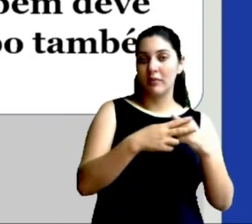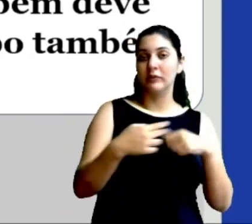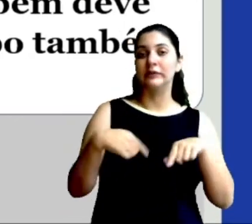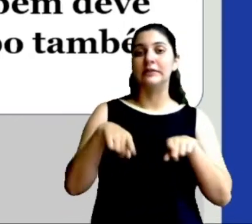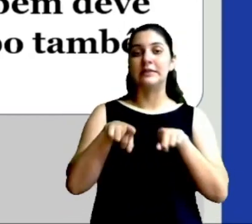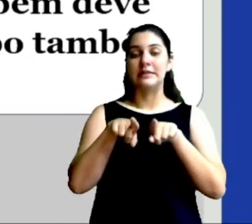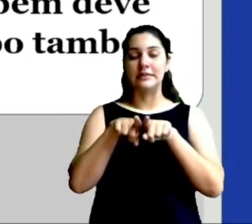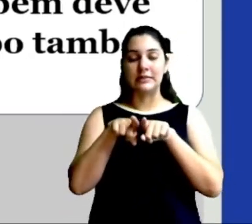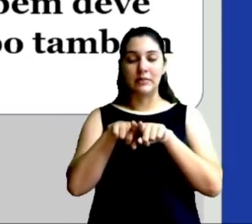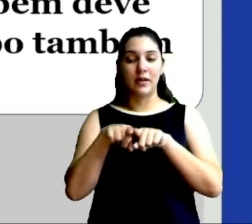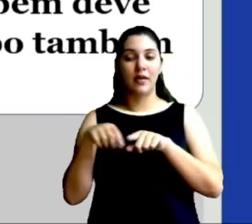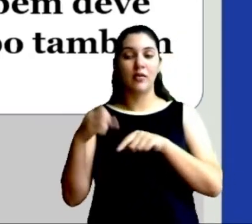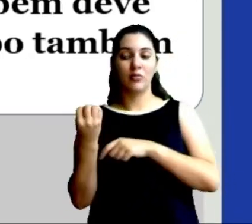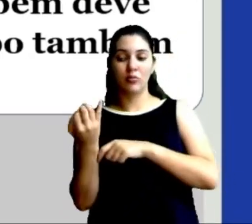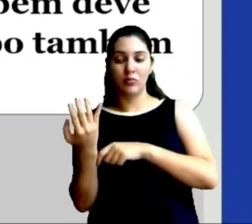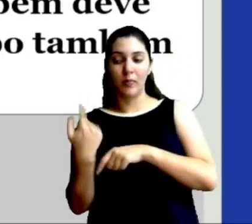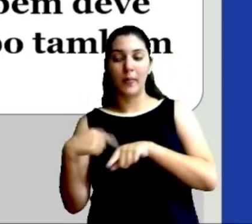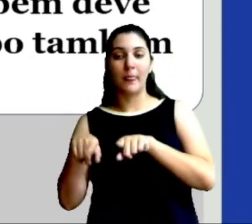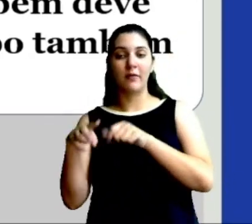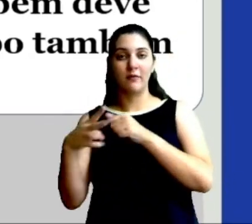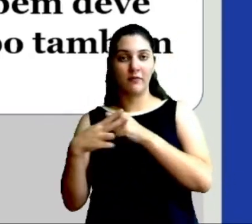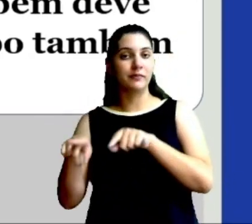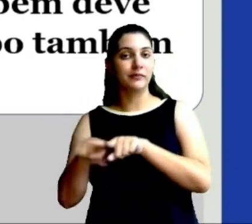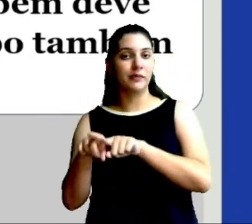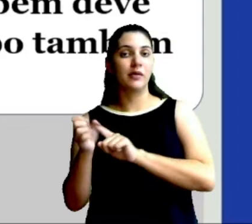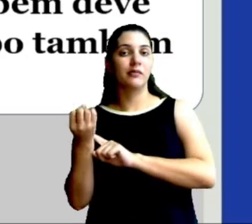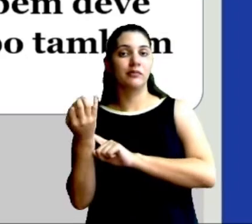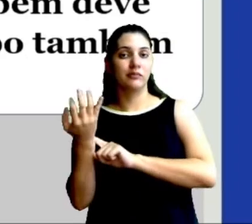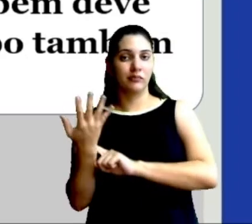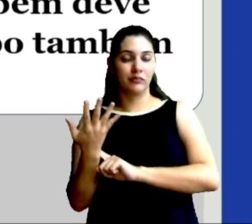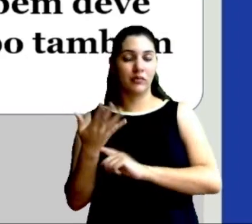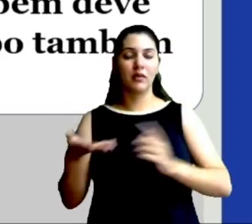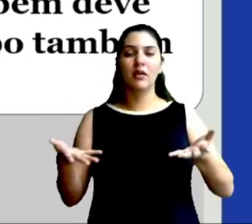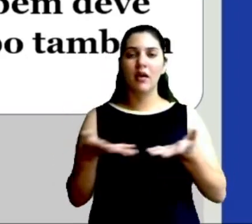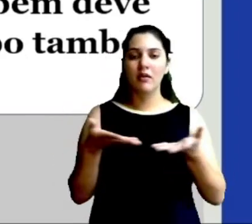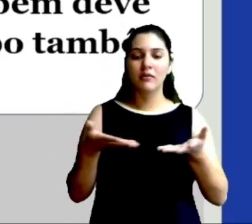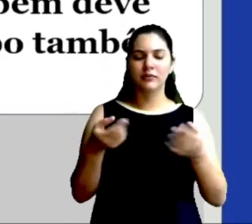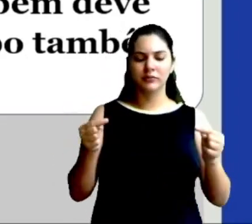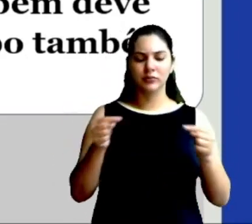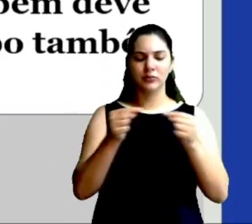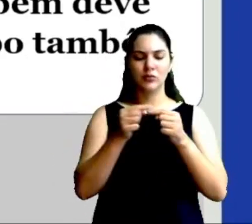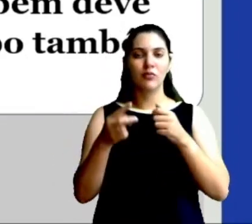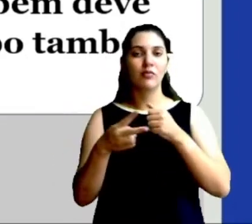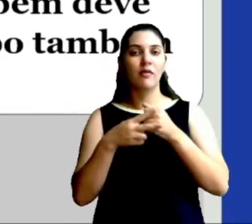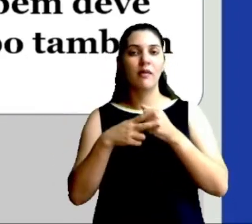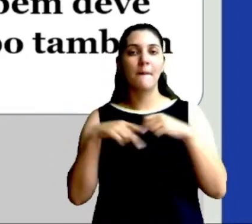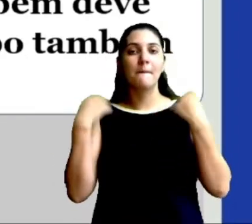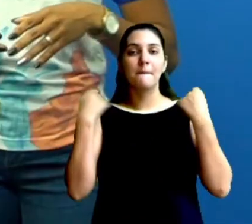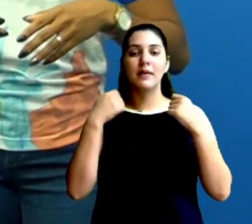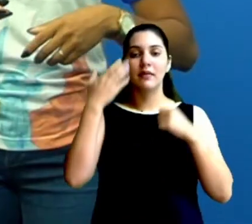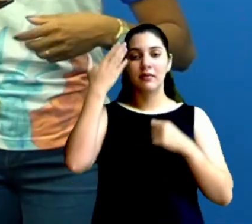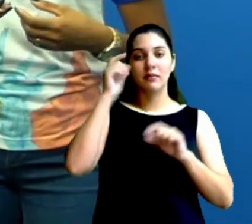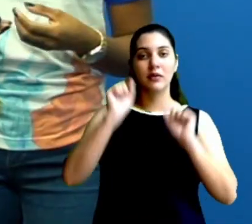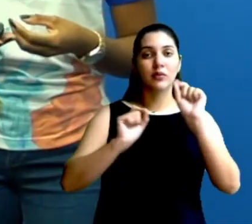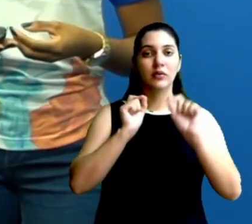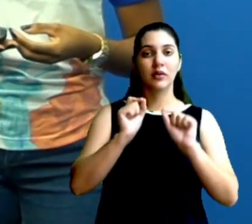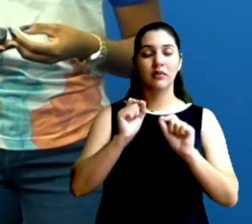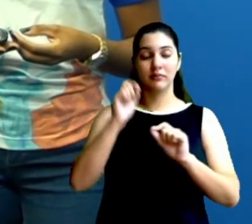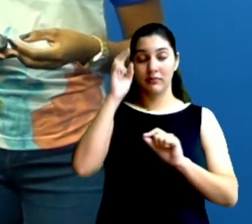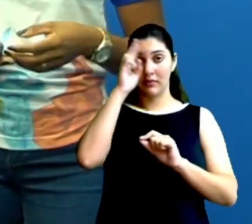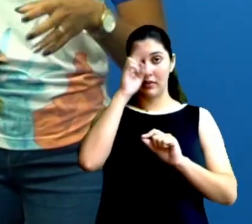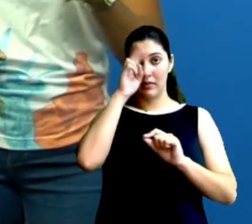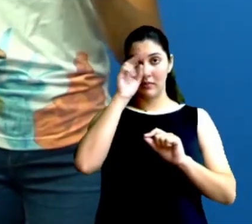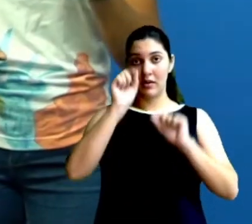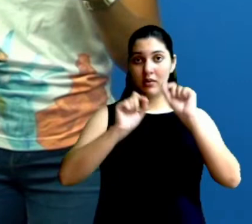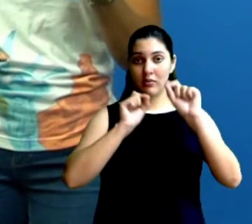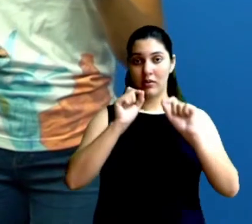também ficará no plural. Agora, gente, falando em concordância verbal, eu preciso saber e preciso relembrar